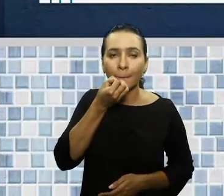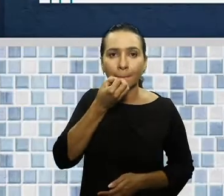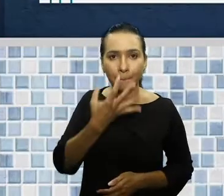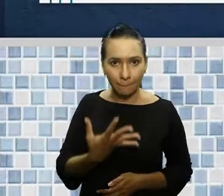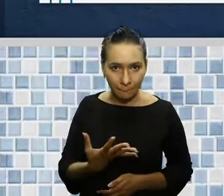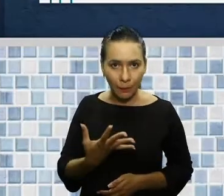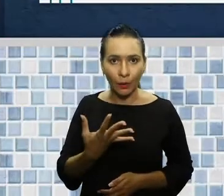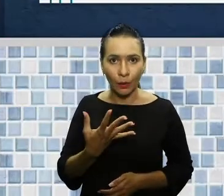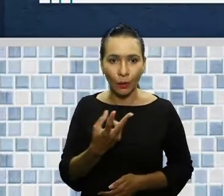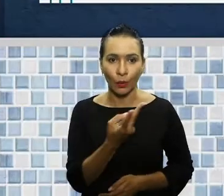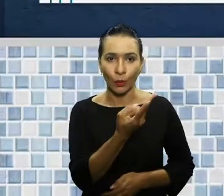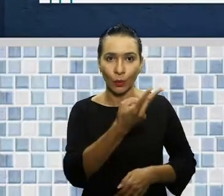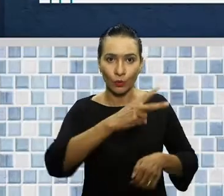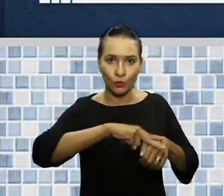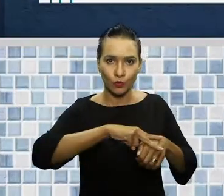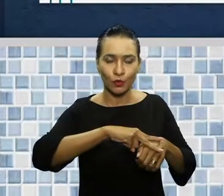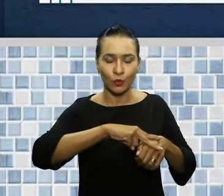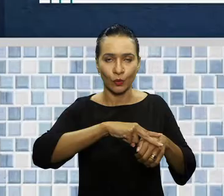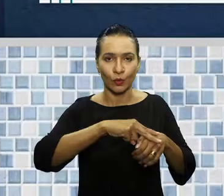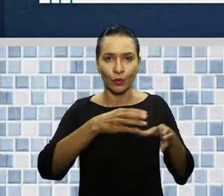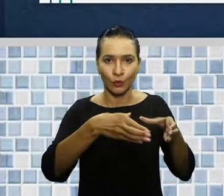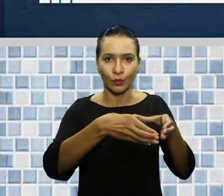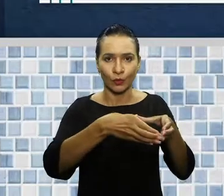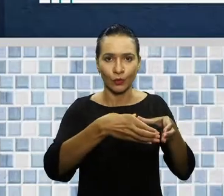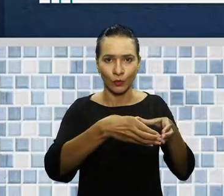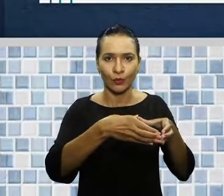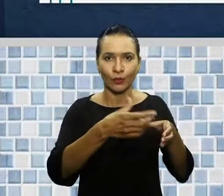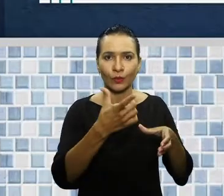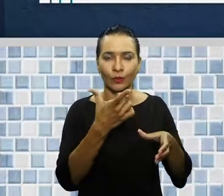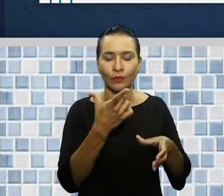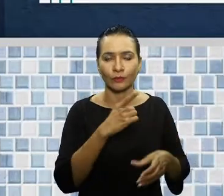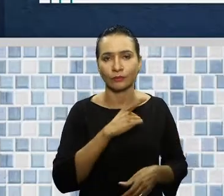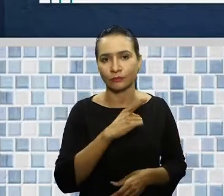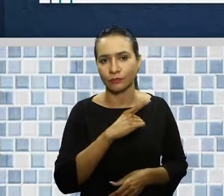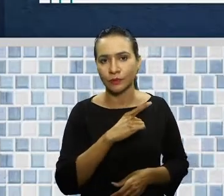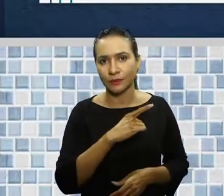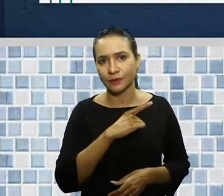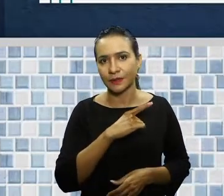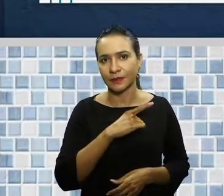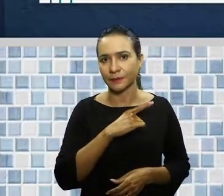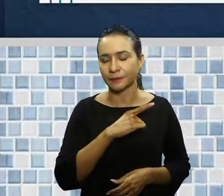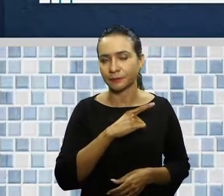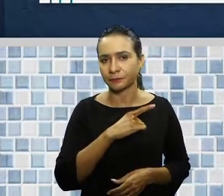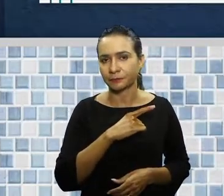fatores bióticos estarem disponíveis em quantidades